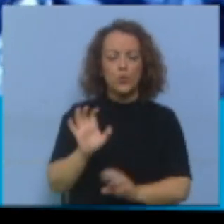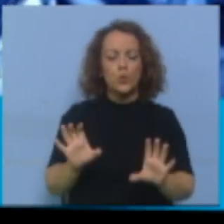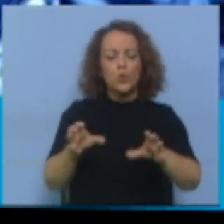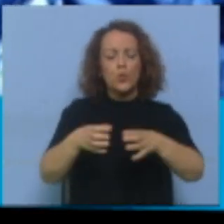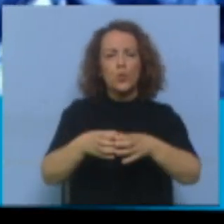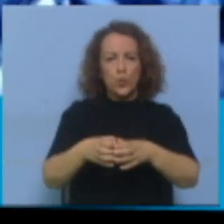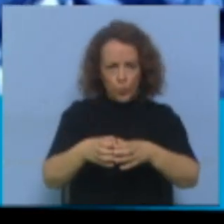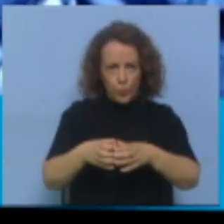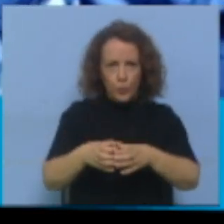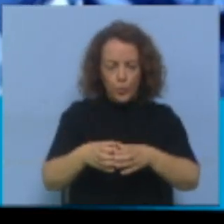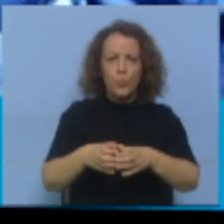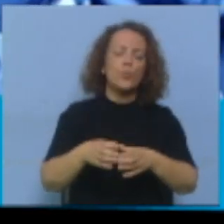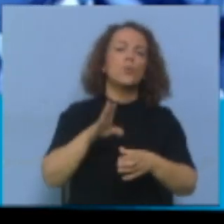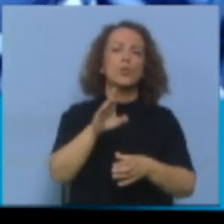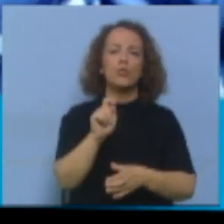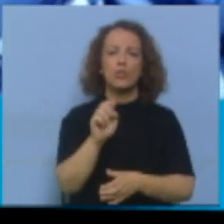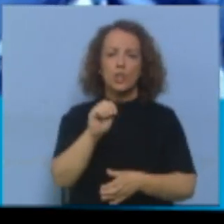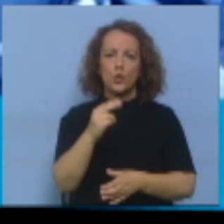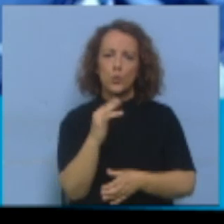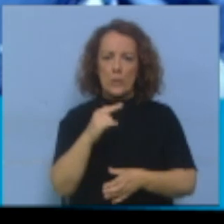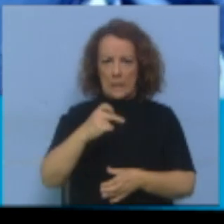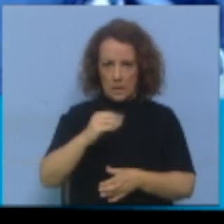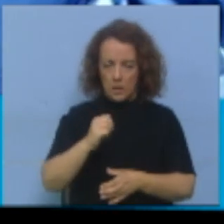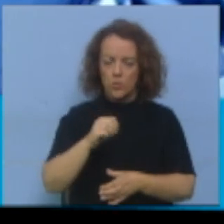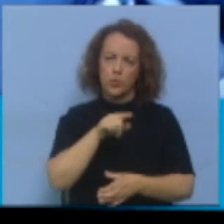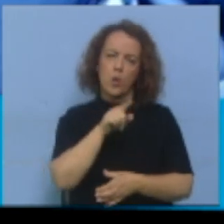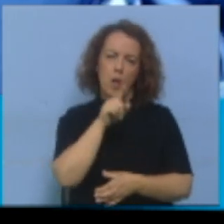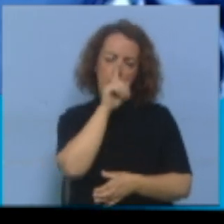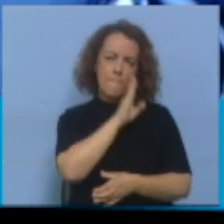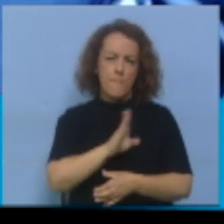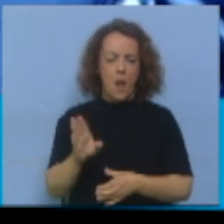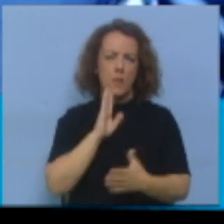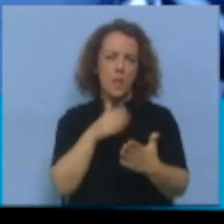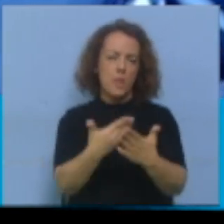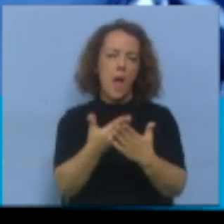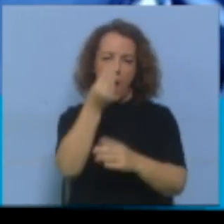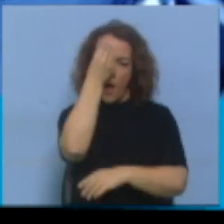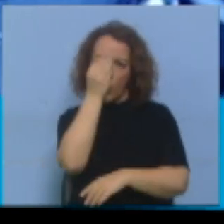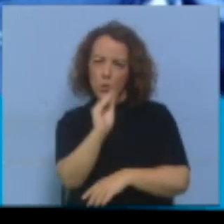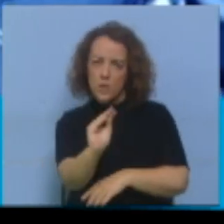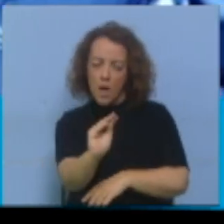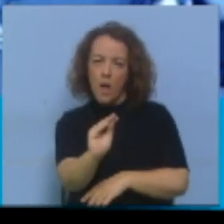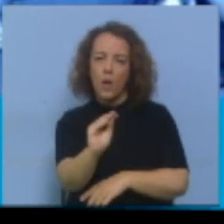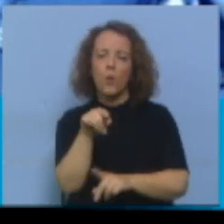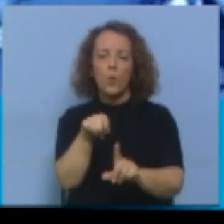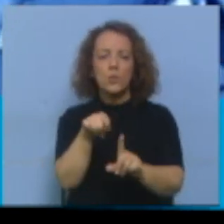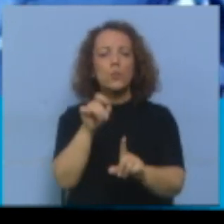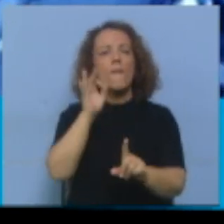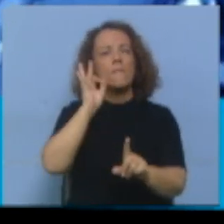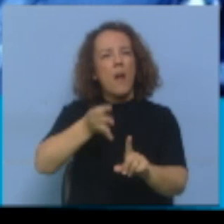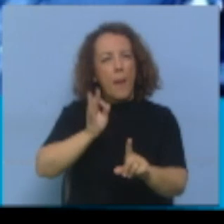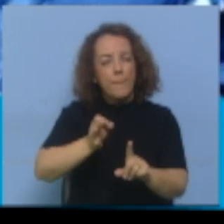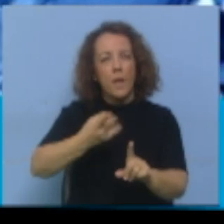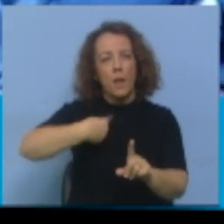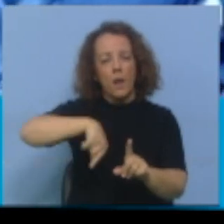dão recomendações bem práticas. Não é propriamente um conjunto de recomendações do ponto de vista teórico, mas é recomendações que vale a pena nós lermos